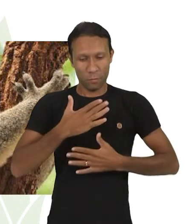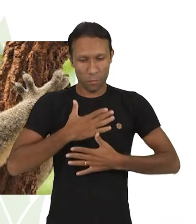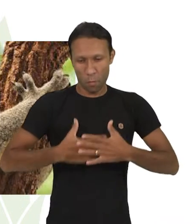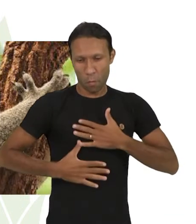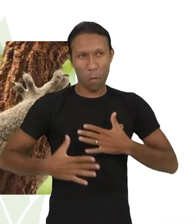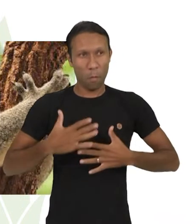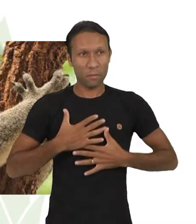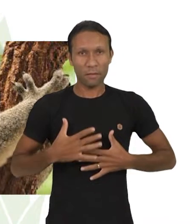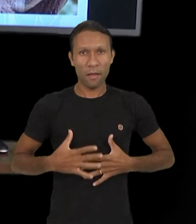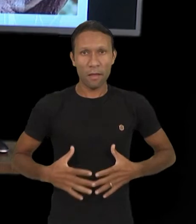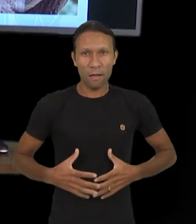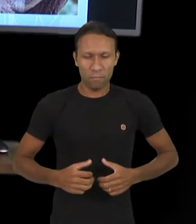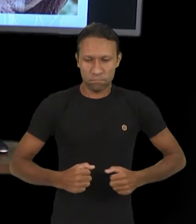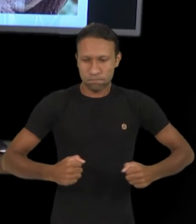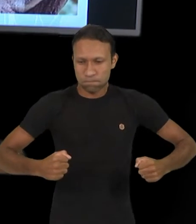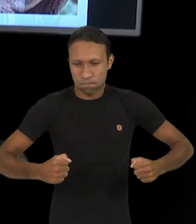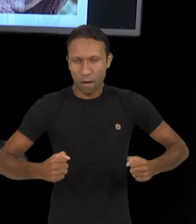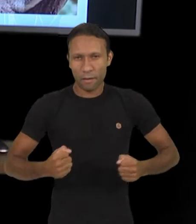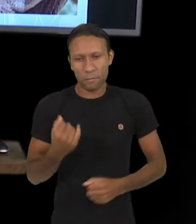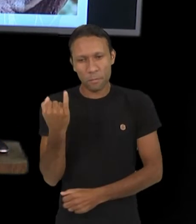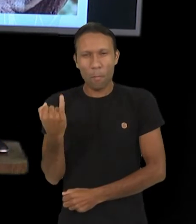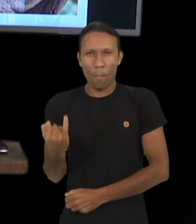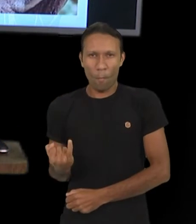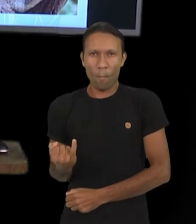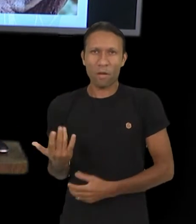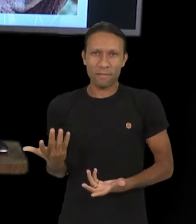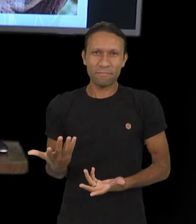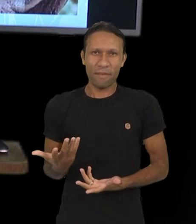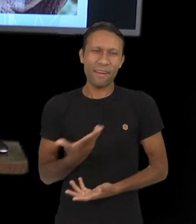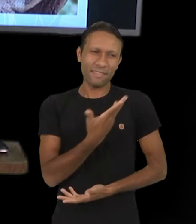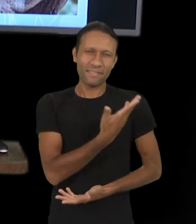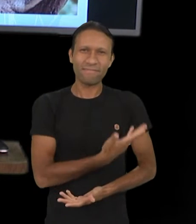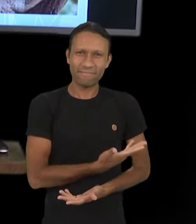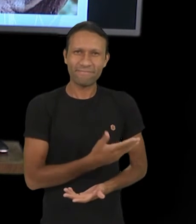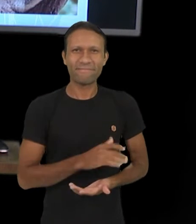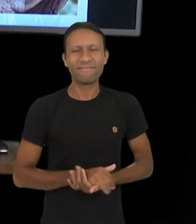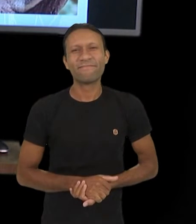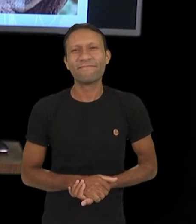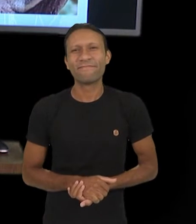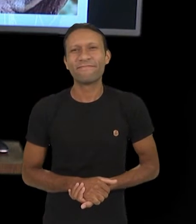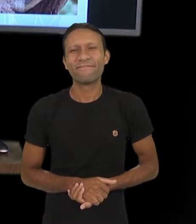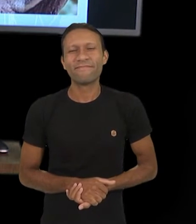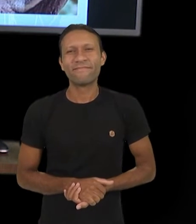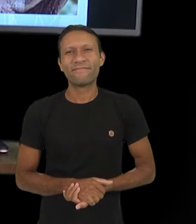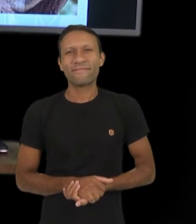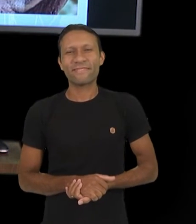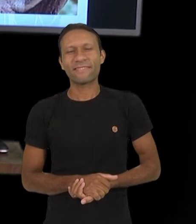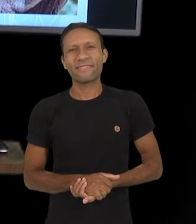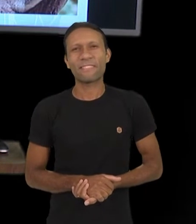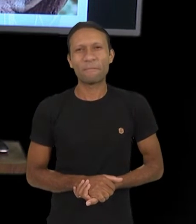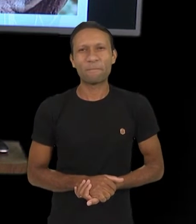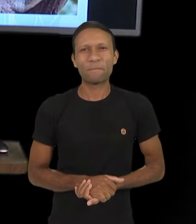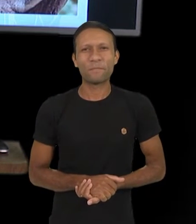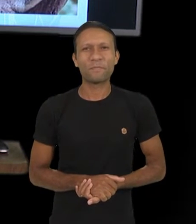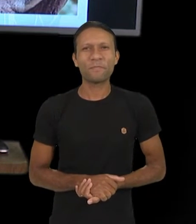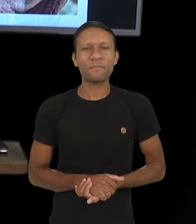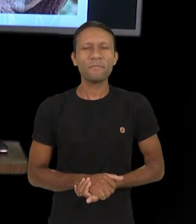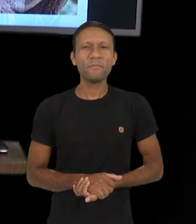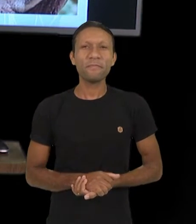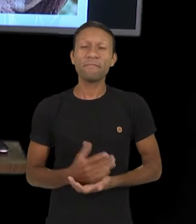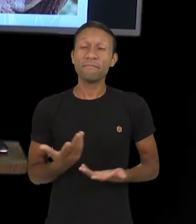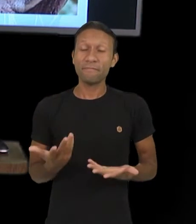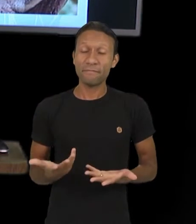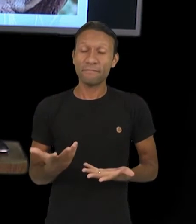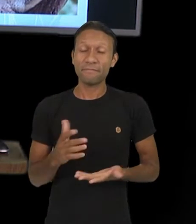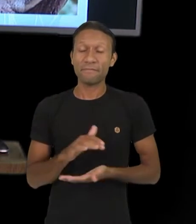tá? Alguns têm mais do que outros, dá para ver aqui na minha forma bem de